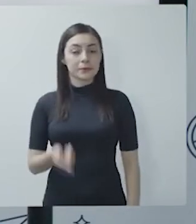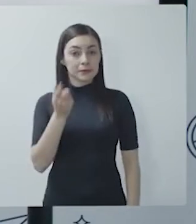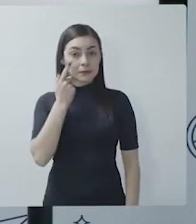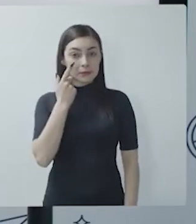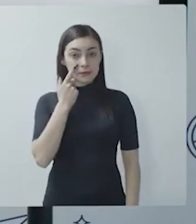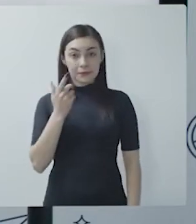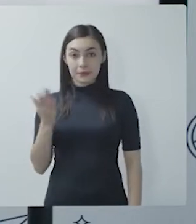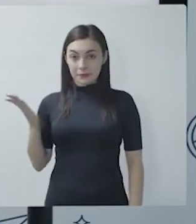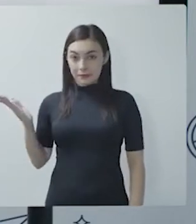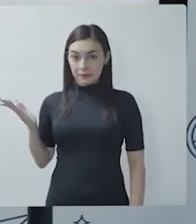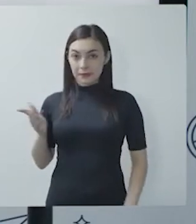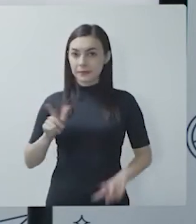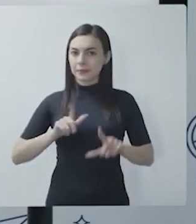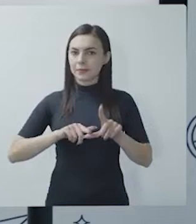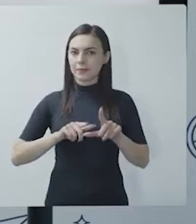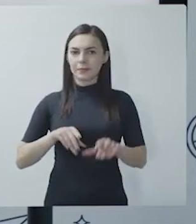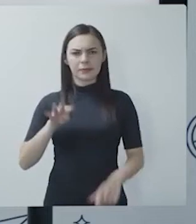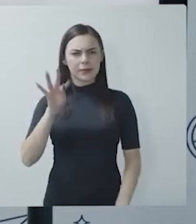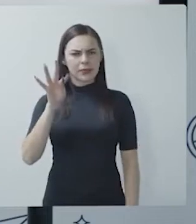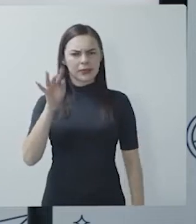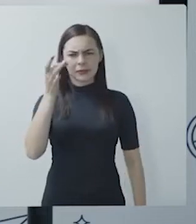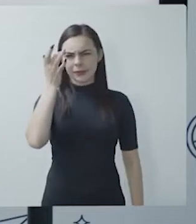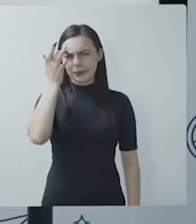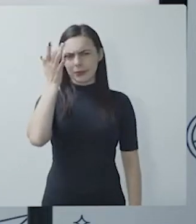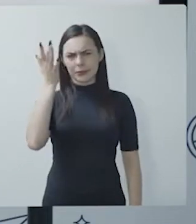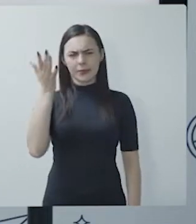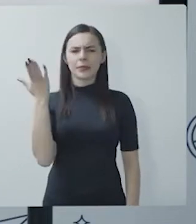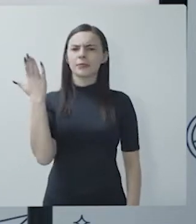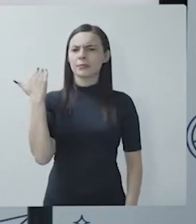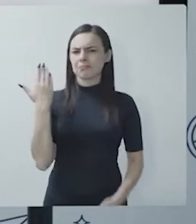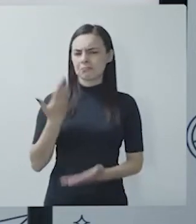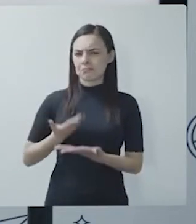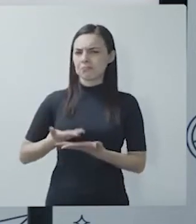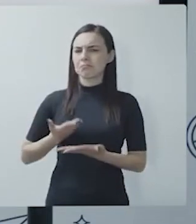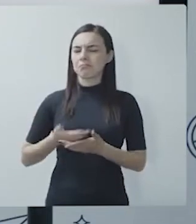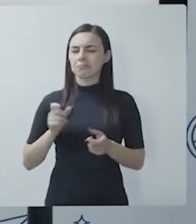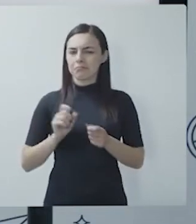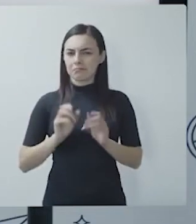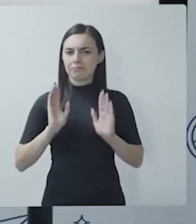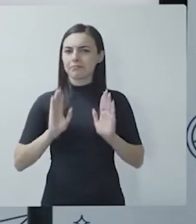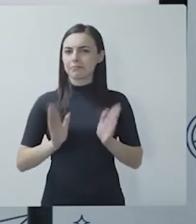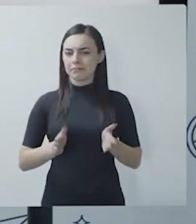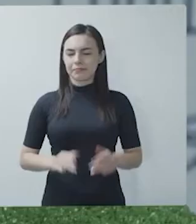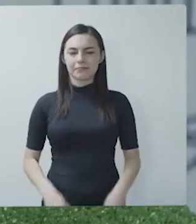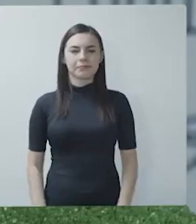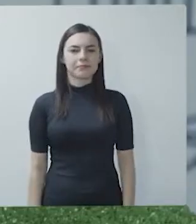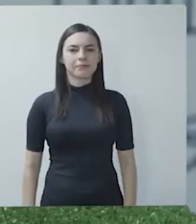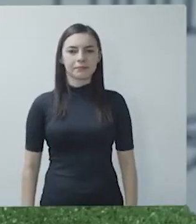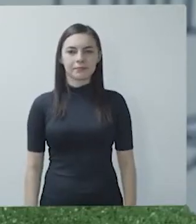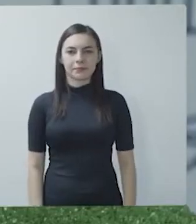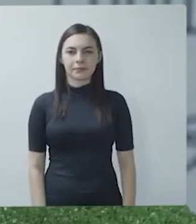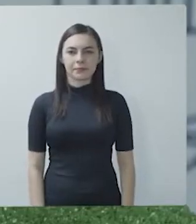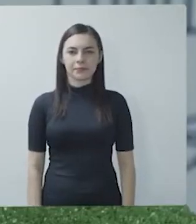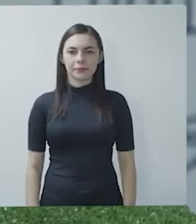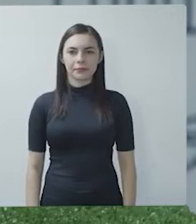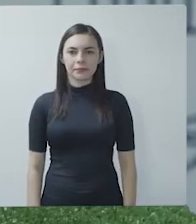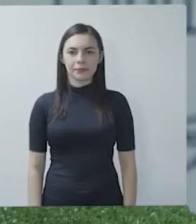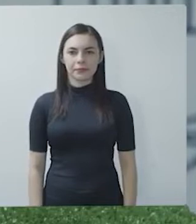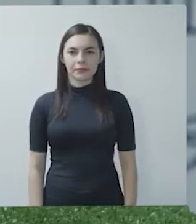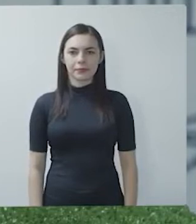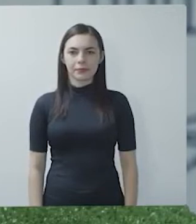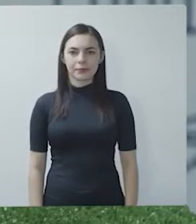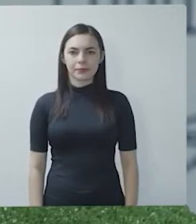T. É uma letra bem fácil também, já fizemos em outras aulas, né? Então vamos lá. O